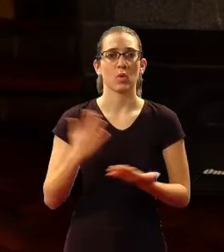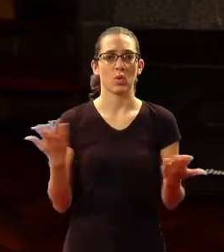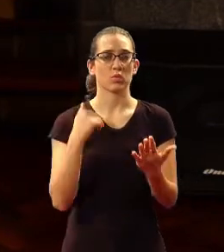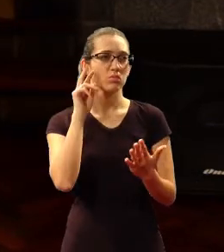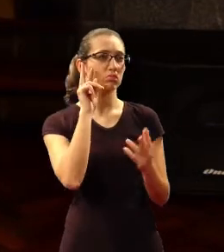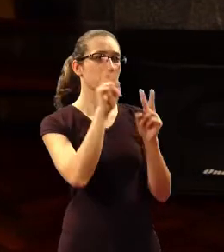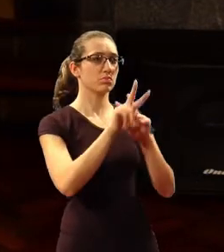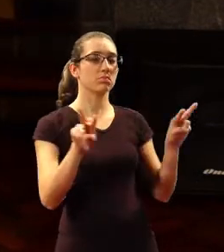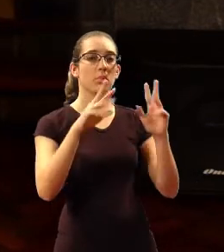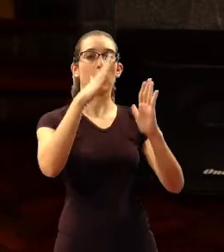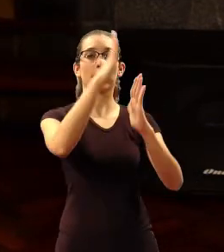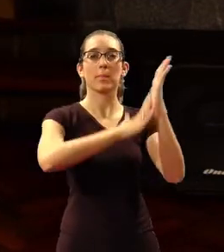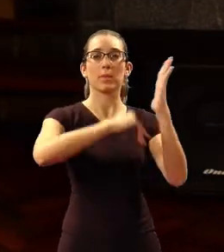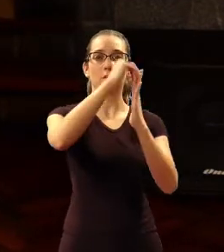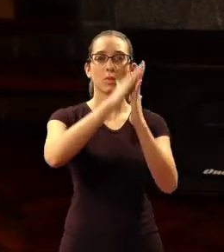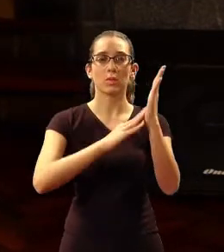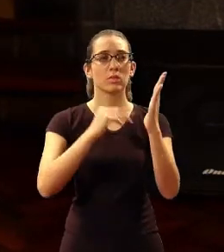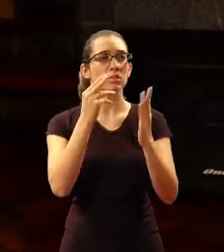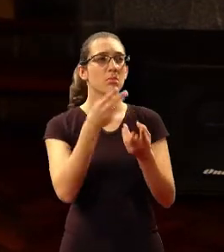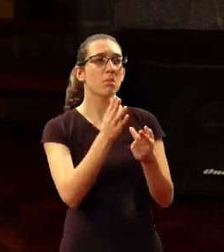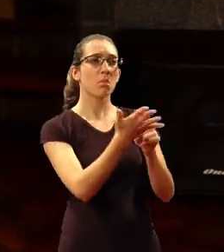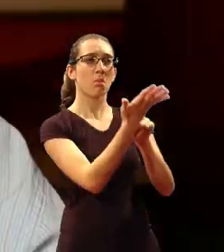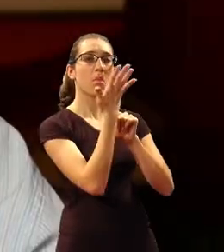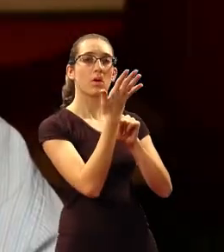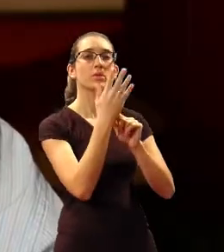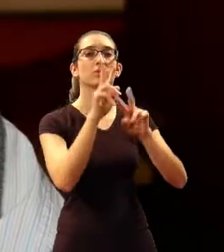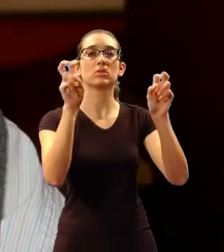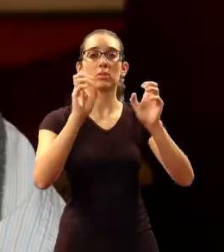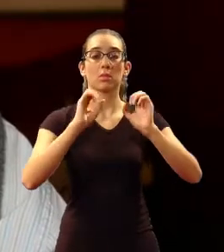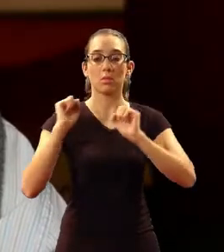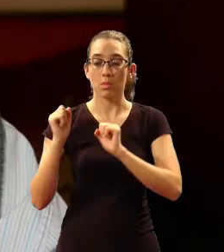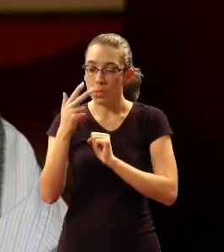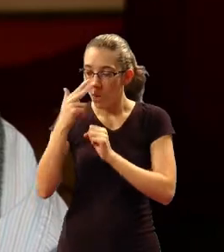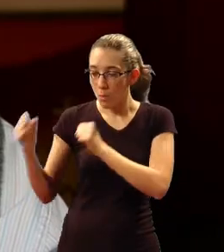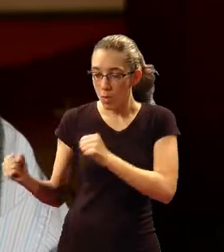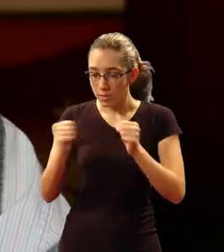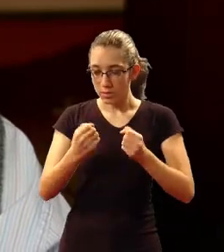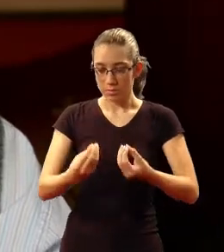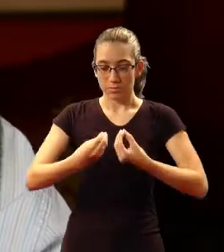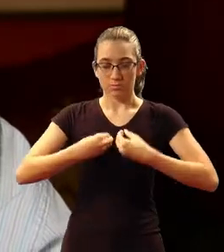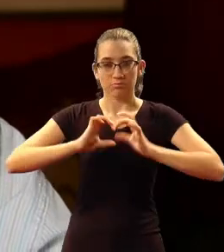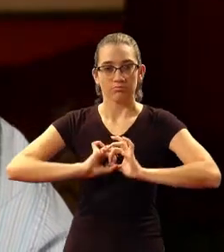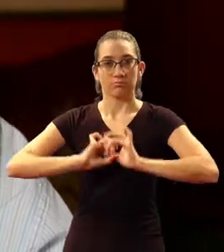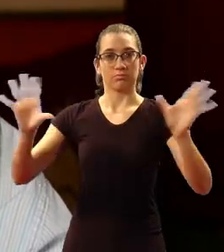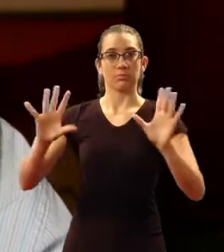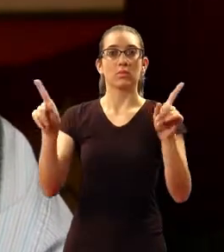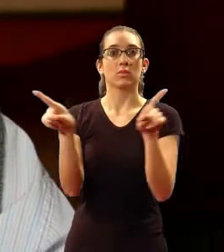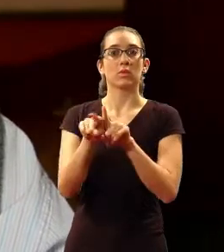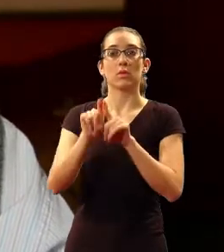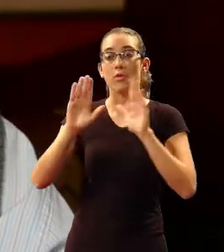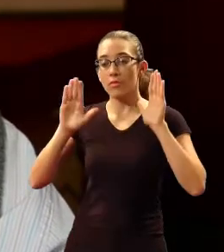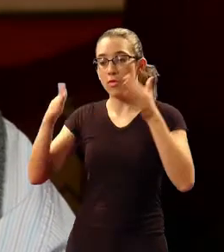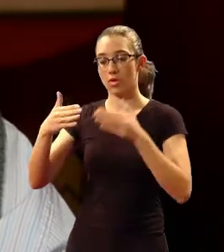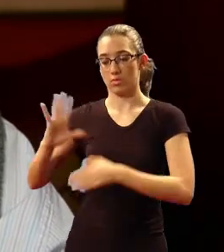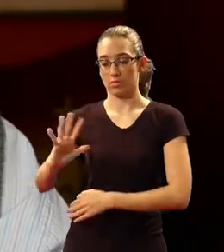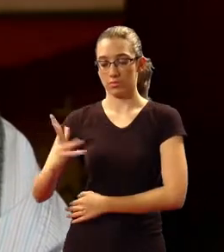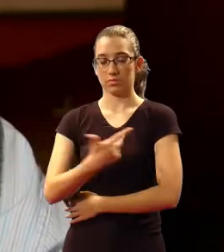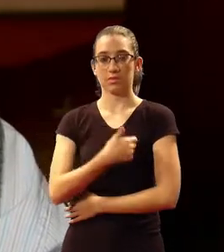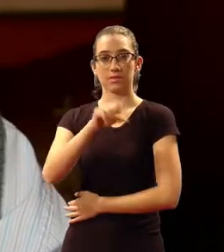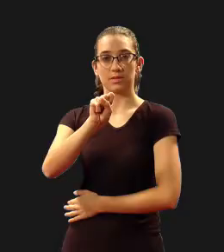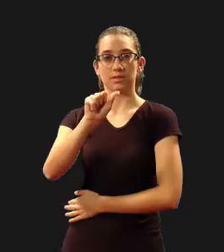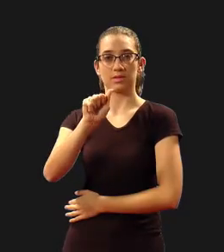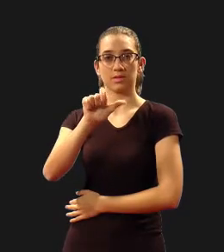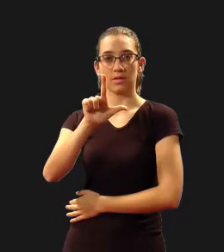vários quadros, nós vemos isso, né? Esse poder libertador da palavra, esse resgate à salvação